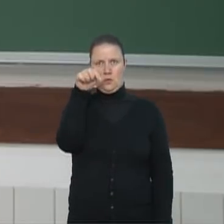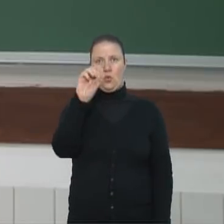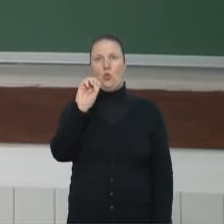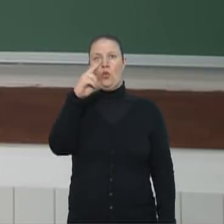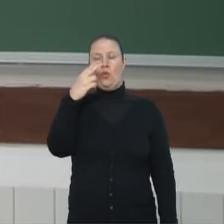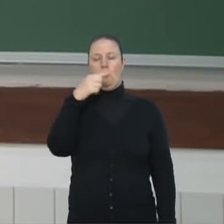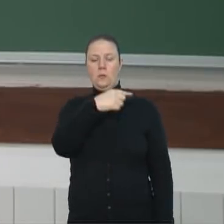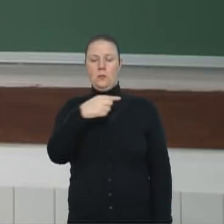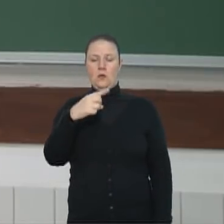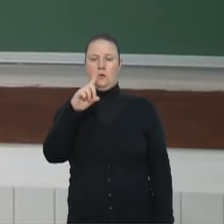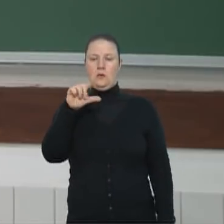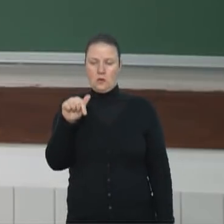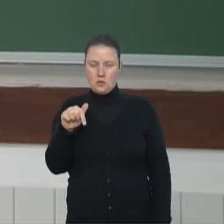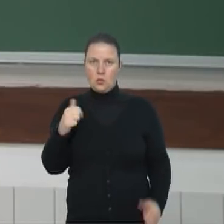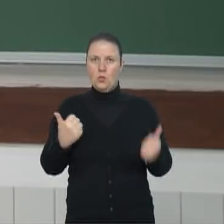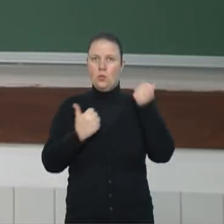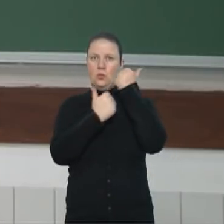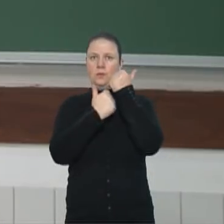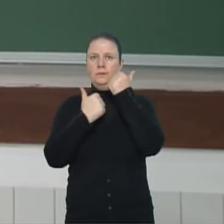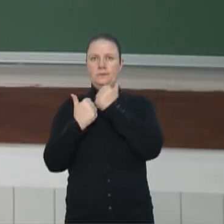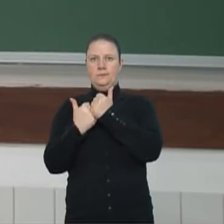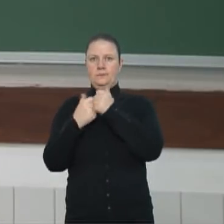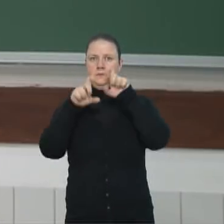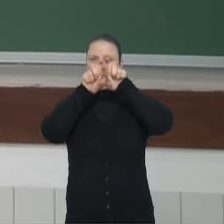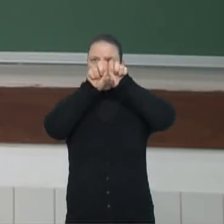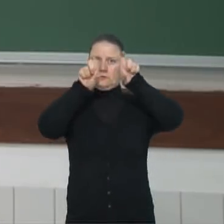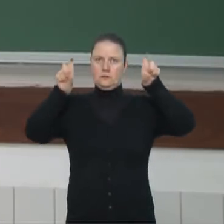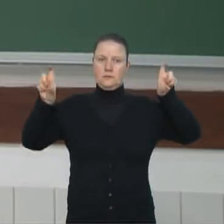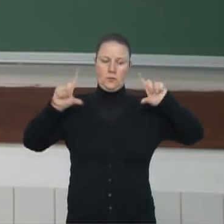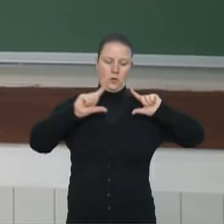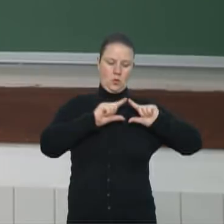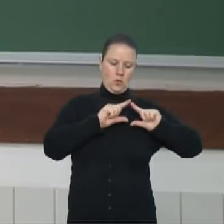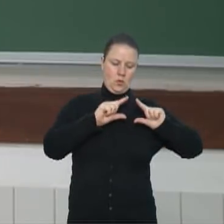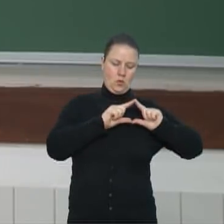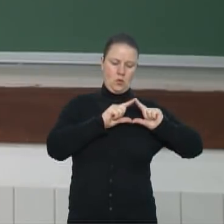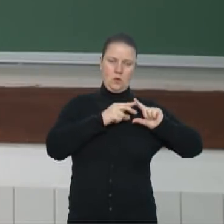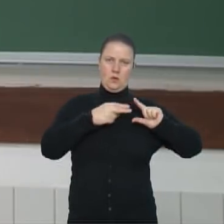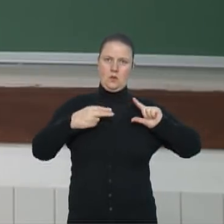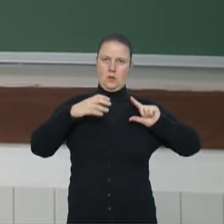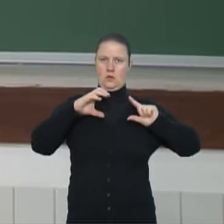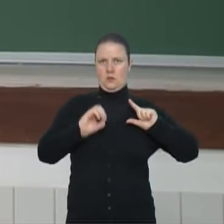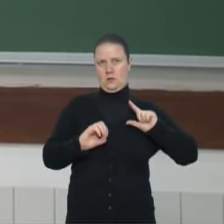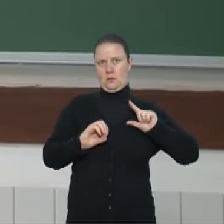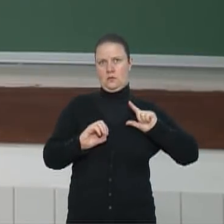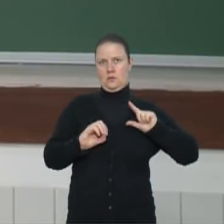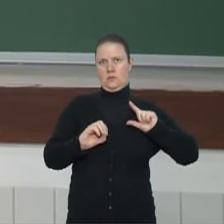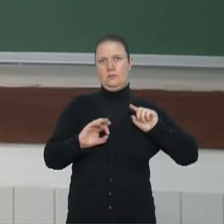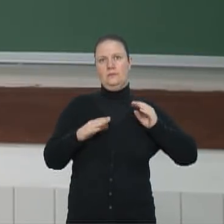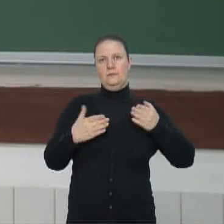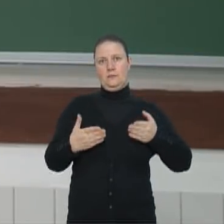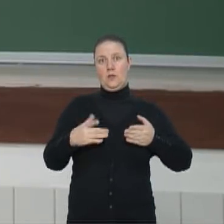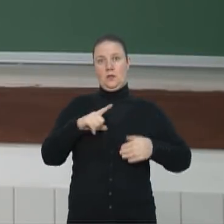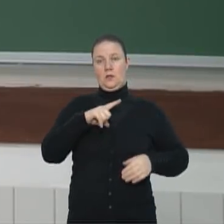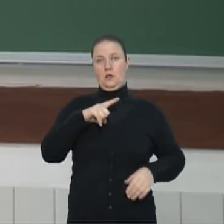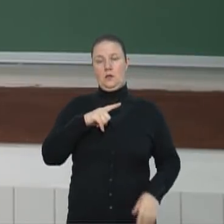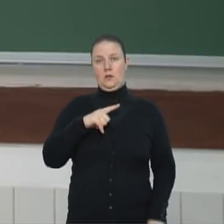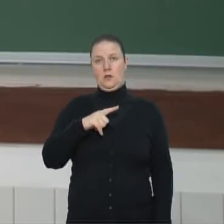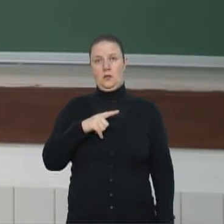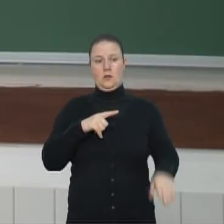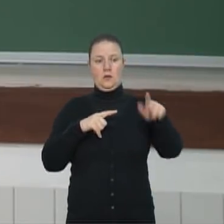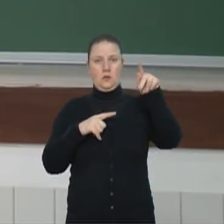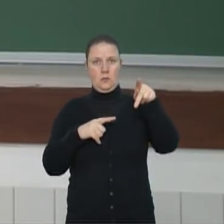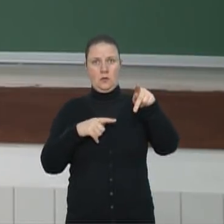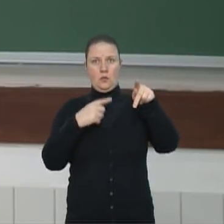você substituir naquela equação inicial, o delta dele vai ser zero, ou seja, com certeza aquela equação terá duas